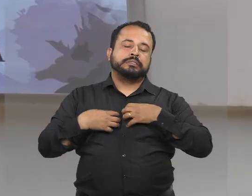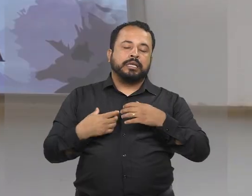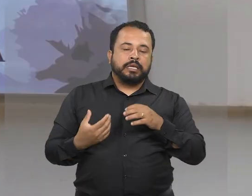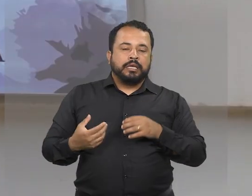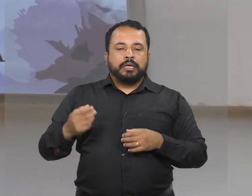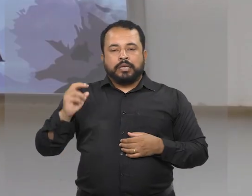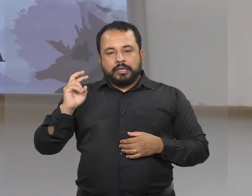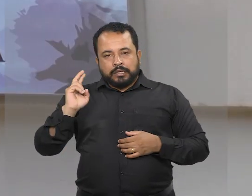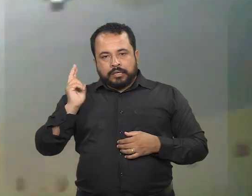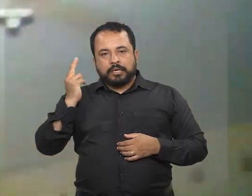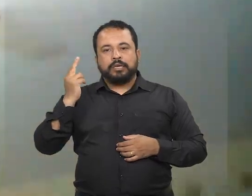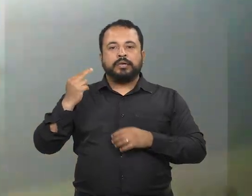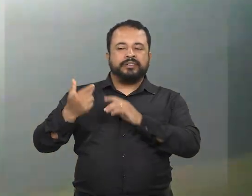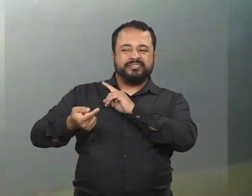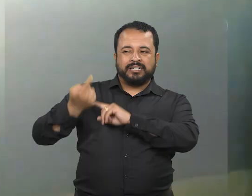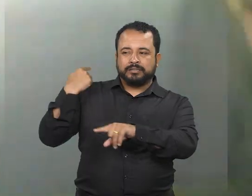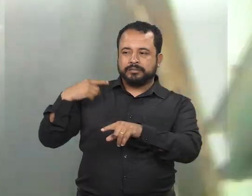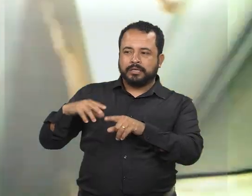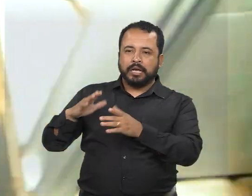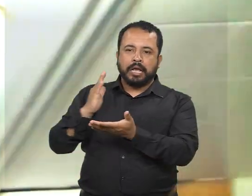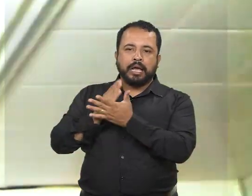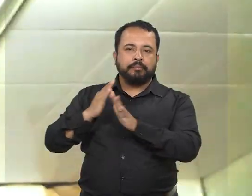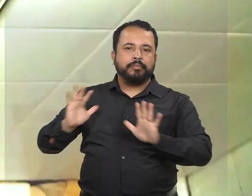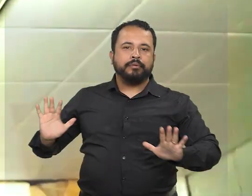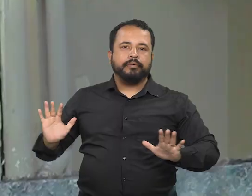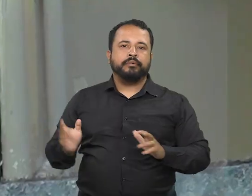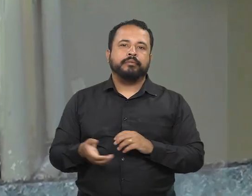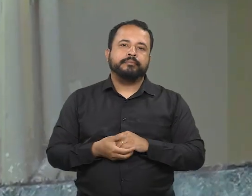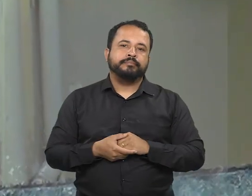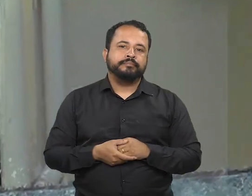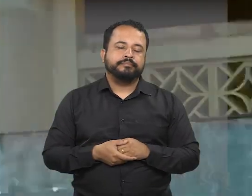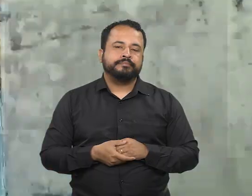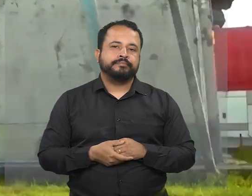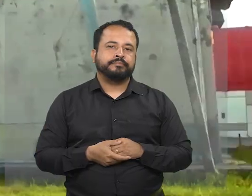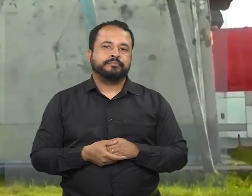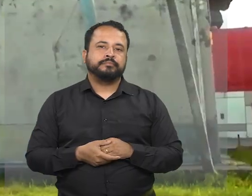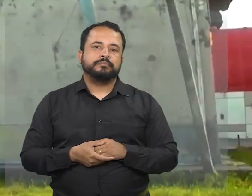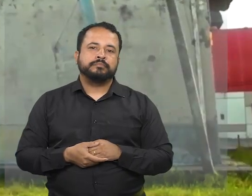histórias, suas raízes, tivessem sido cortadas.